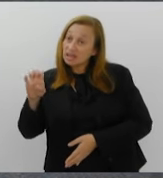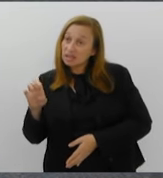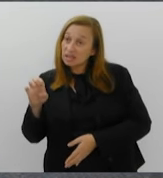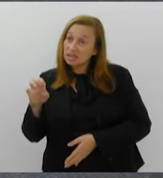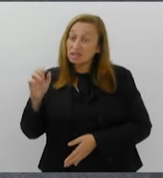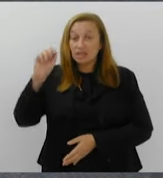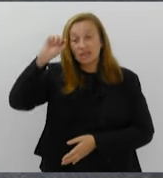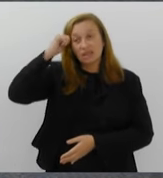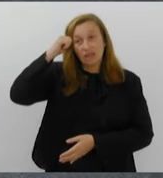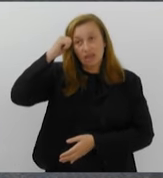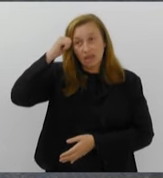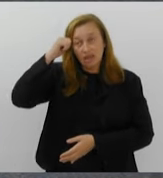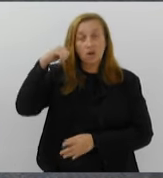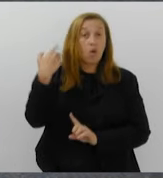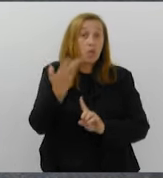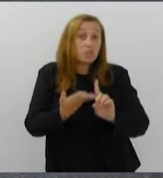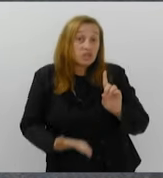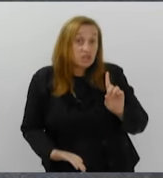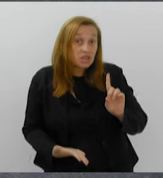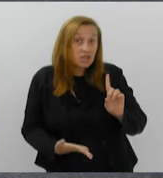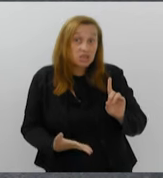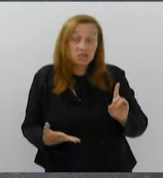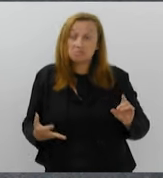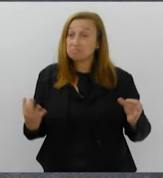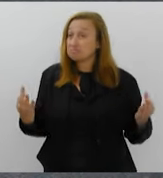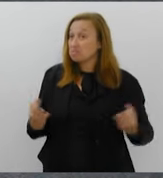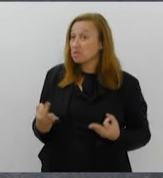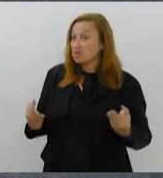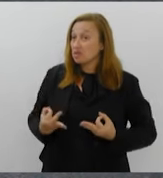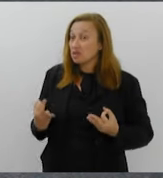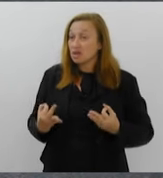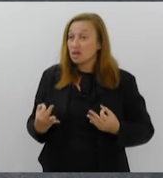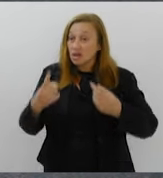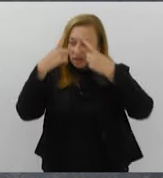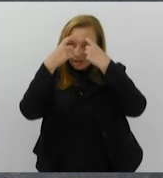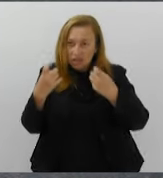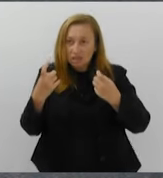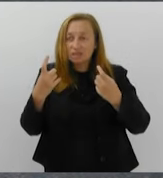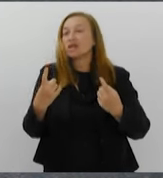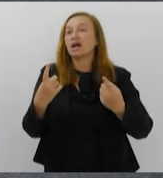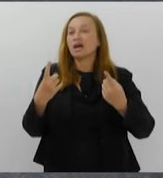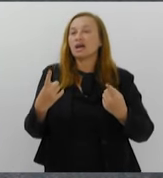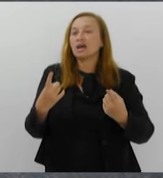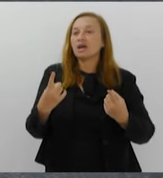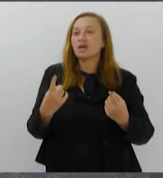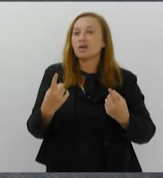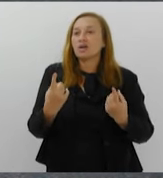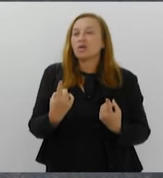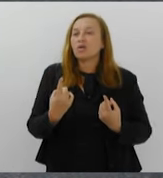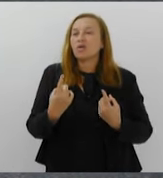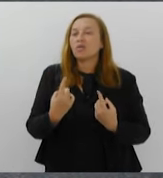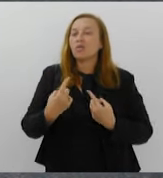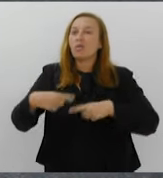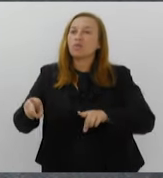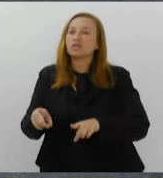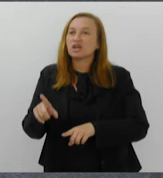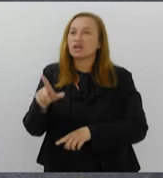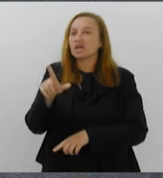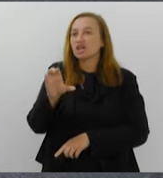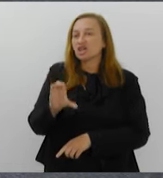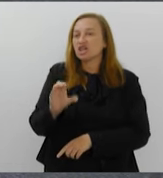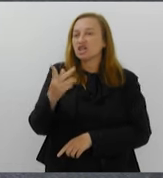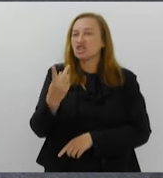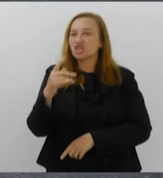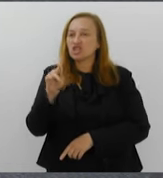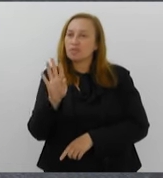do que merecida ao Almirante Negro, líder da Revolta da Chibata em 1910. E ao seu presidente,